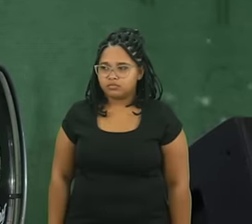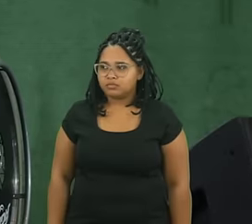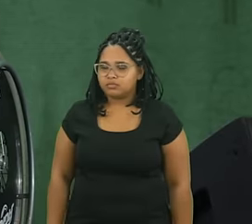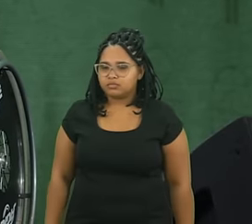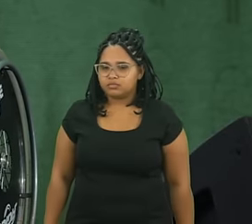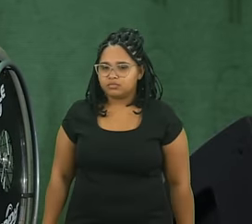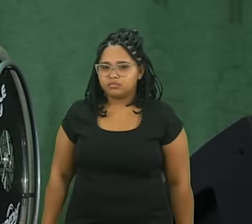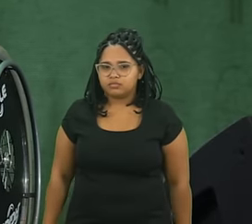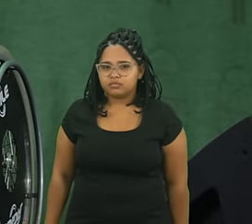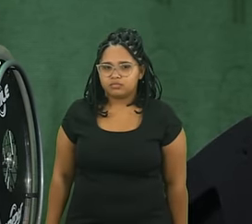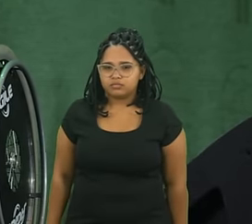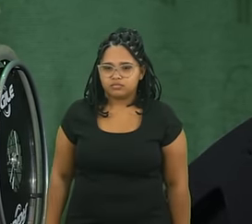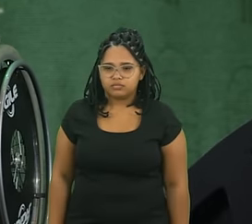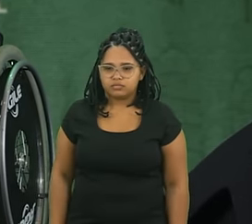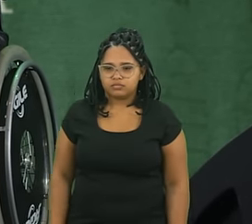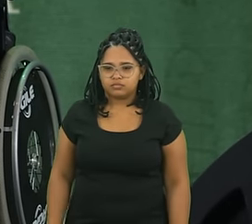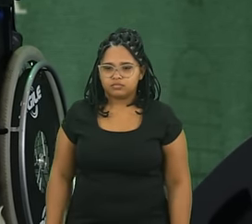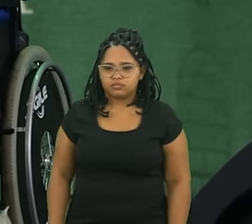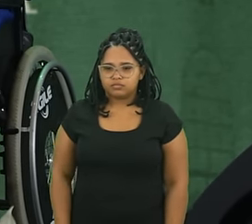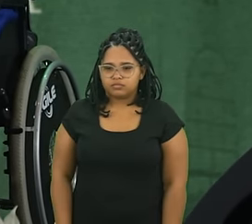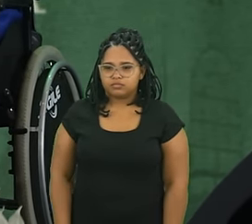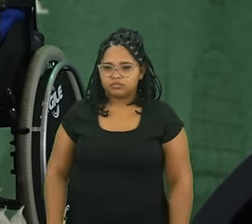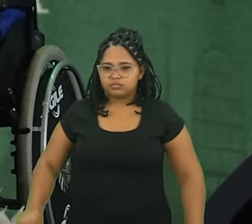Toda glória para o Senhor.